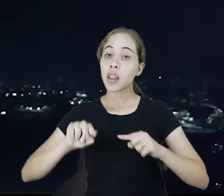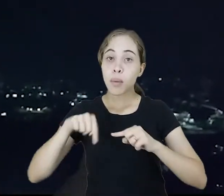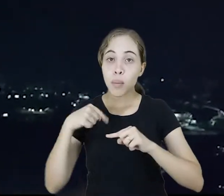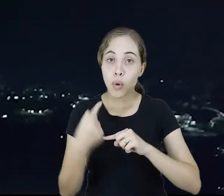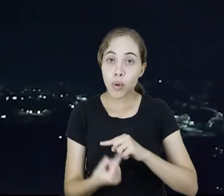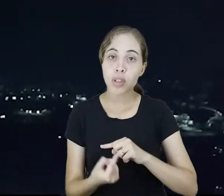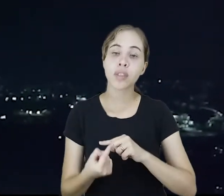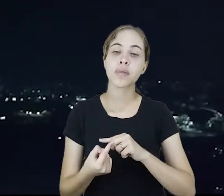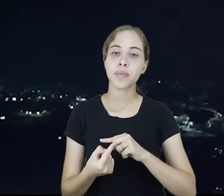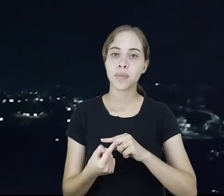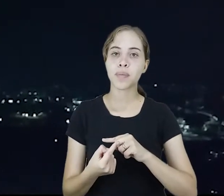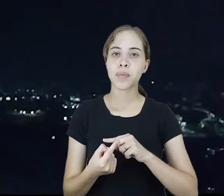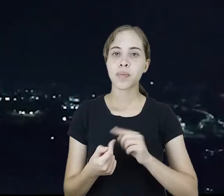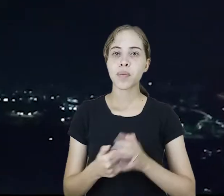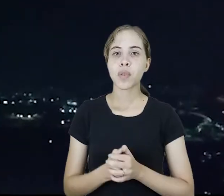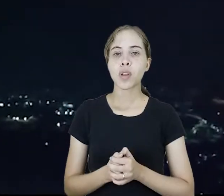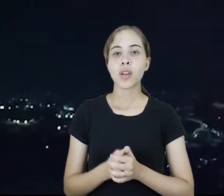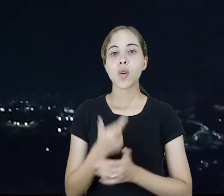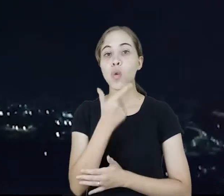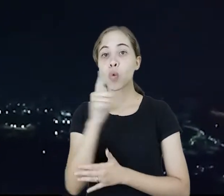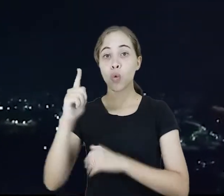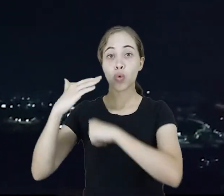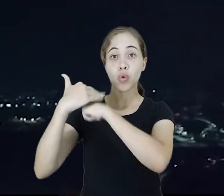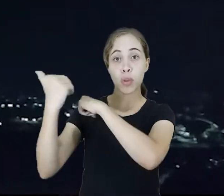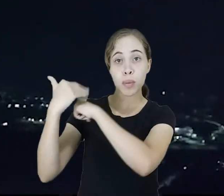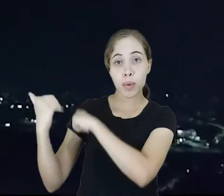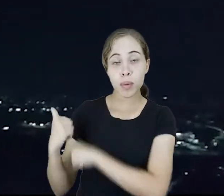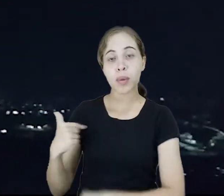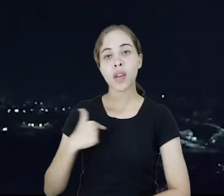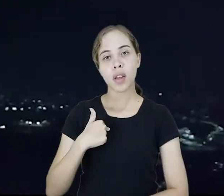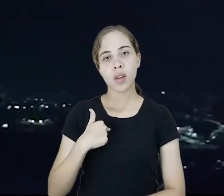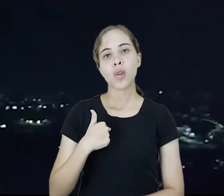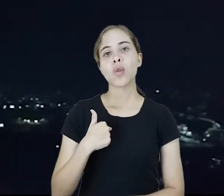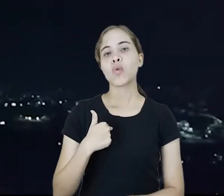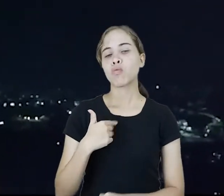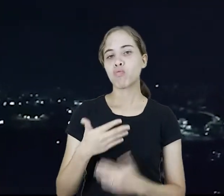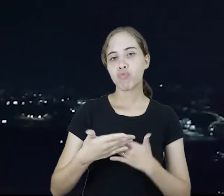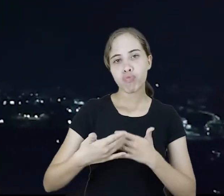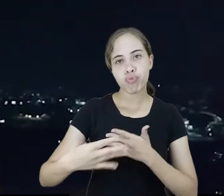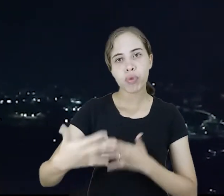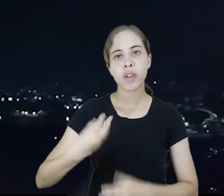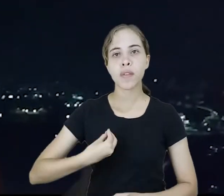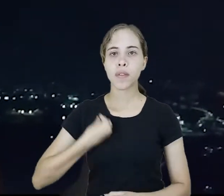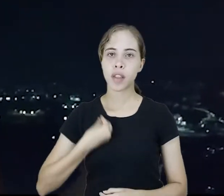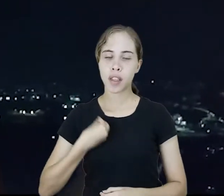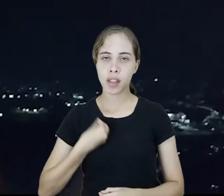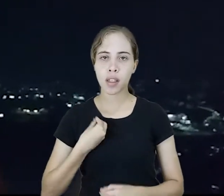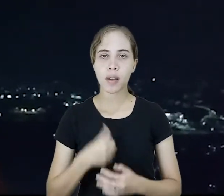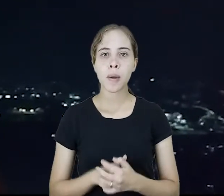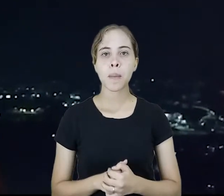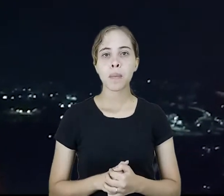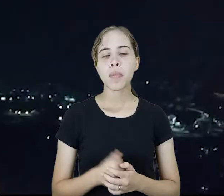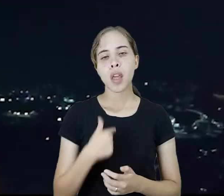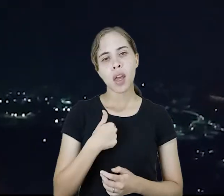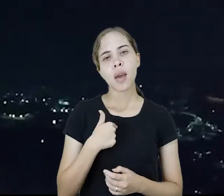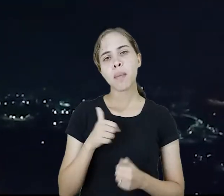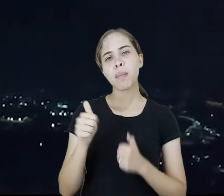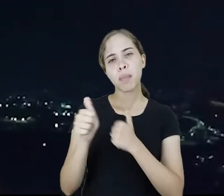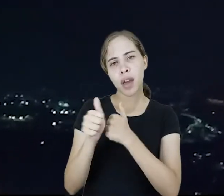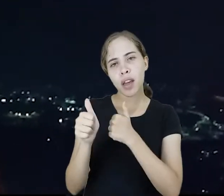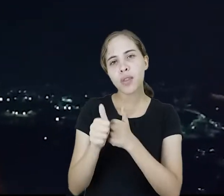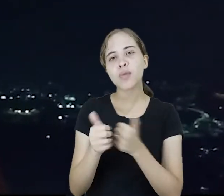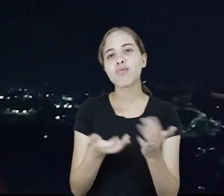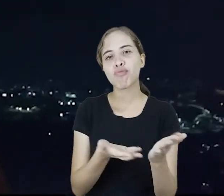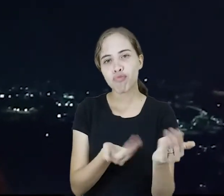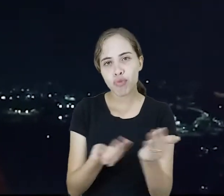disso, os outros chamados que eu tive durante toda a minha vida, muito próximo dos